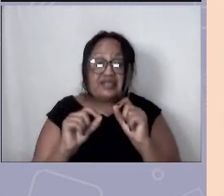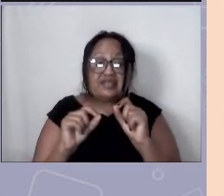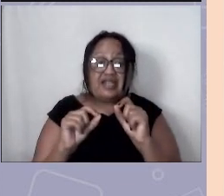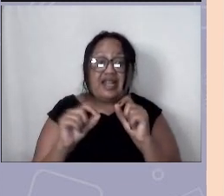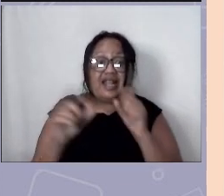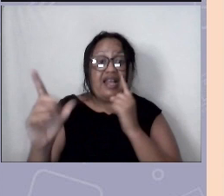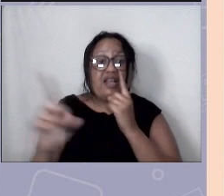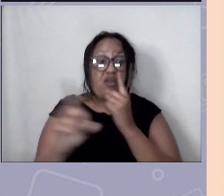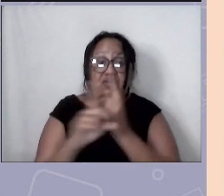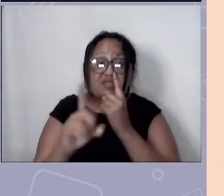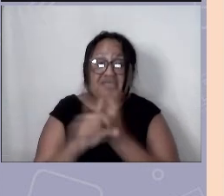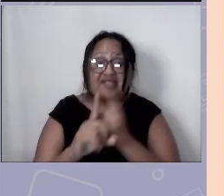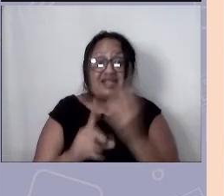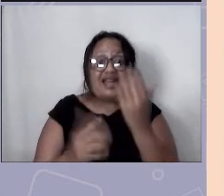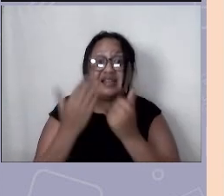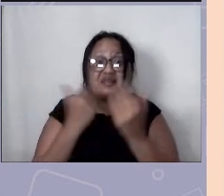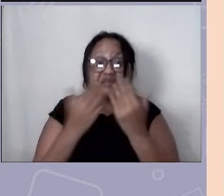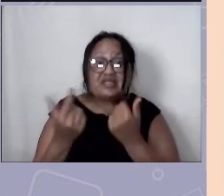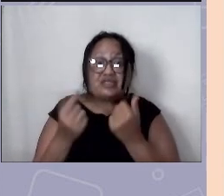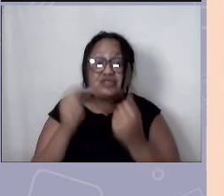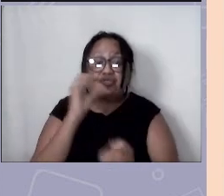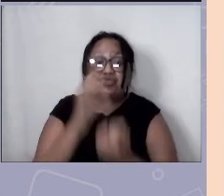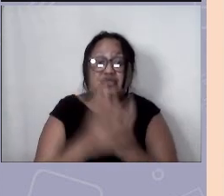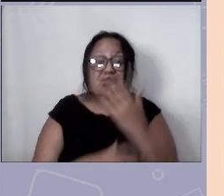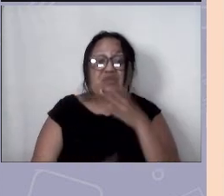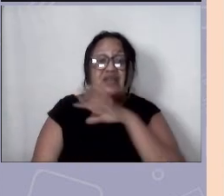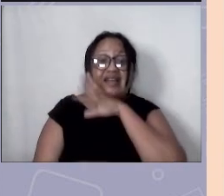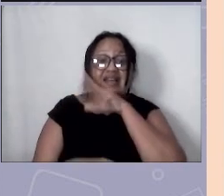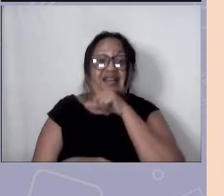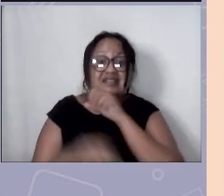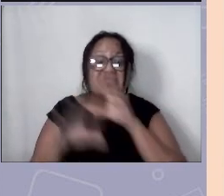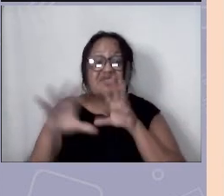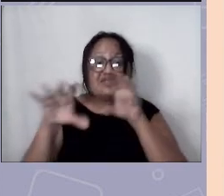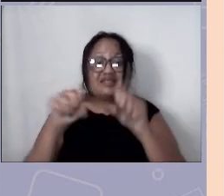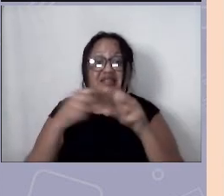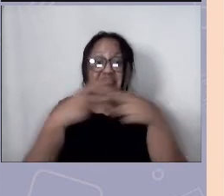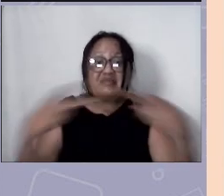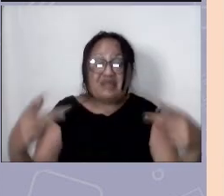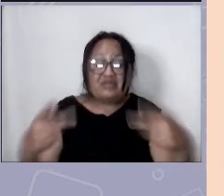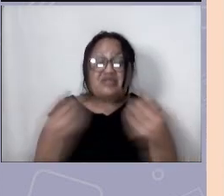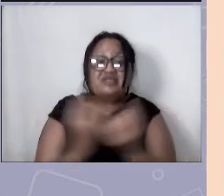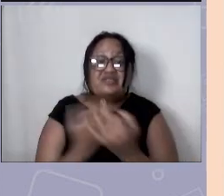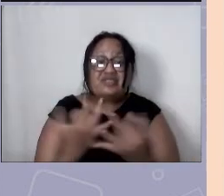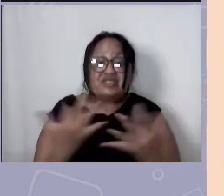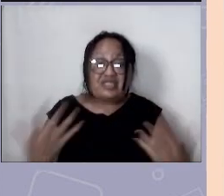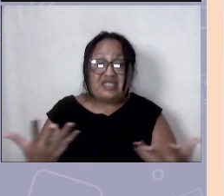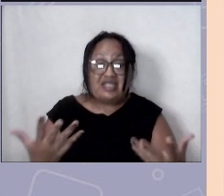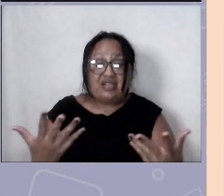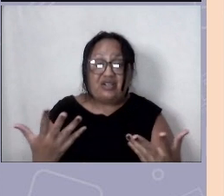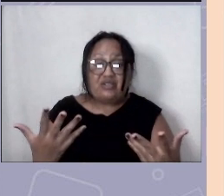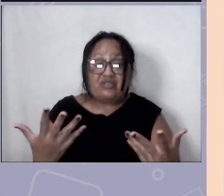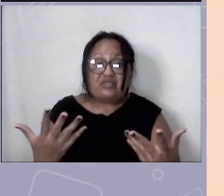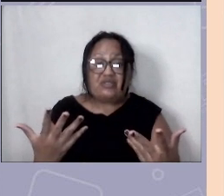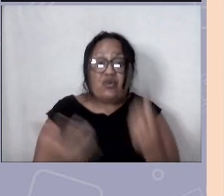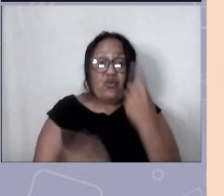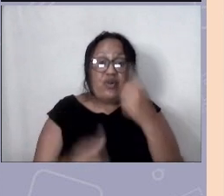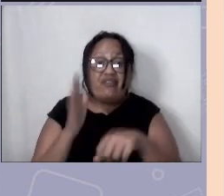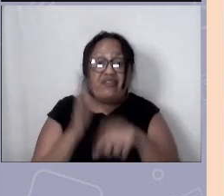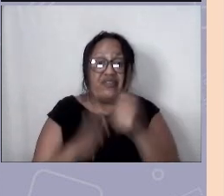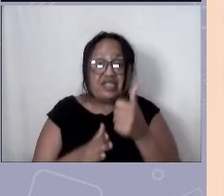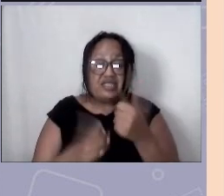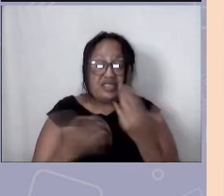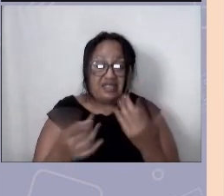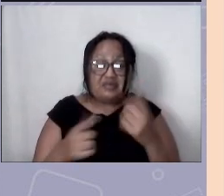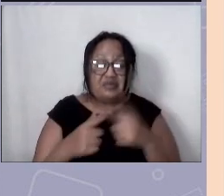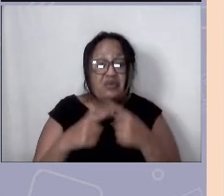animal e vegetal uma vez que é derivado do metabolismo dos glicerinos que é está falso aí o colesterol não é